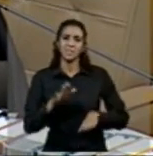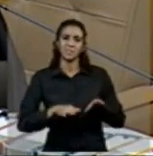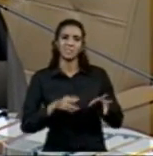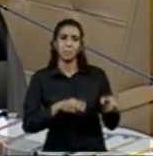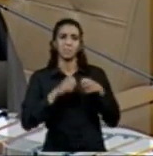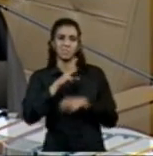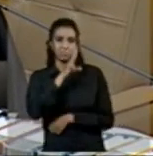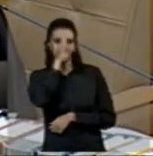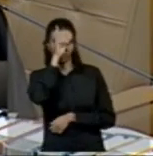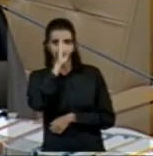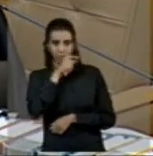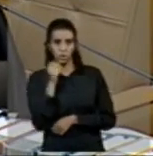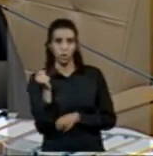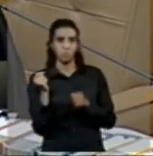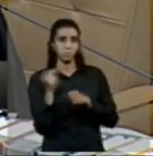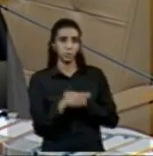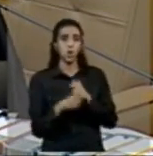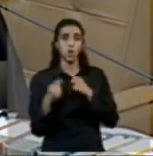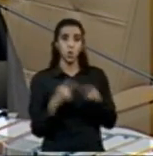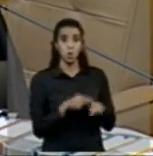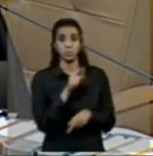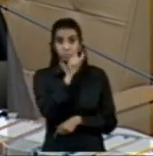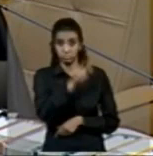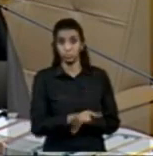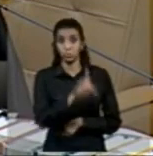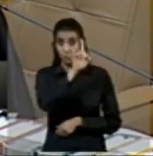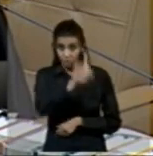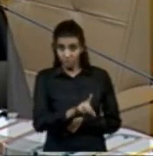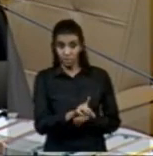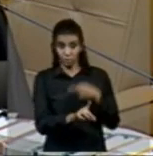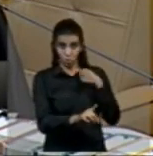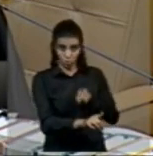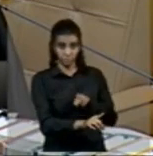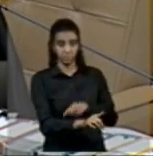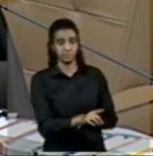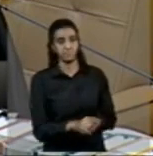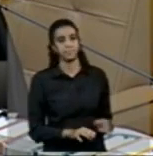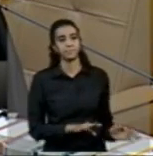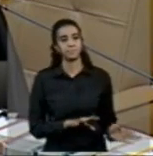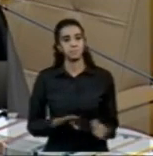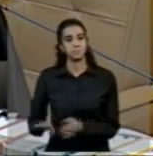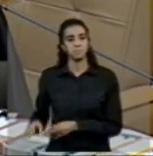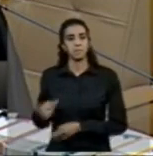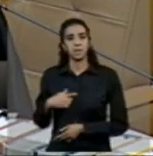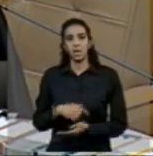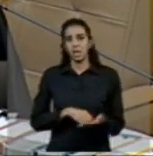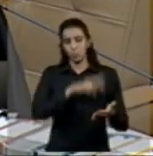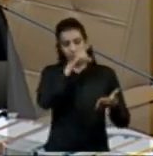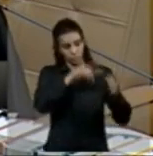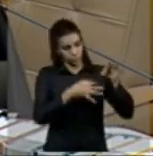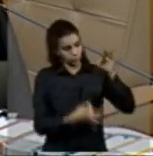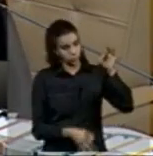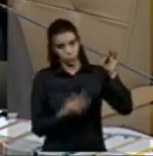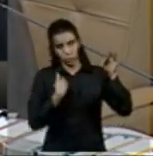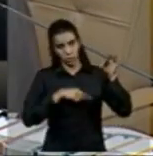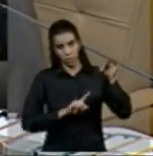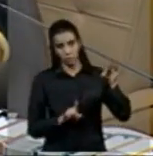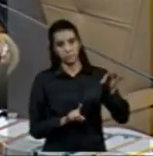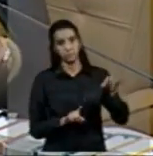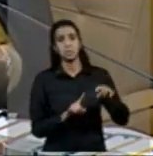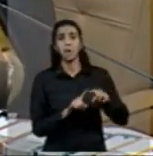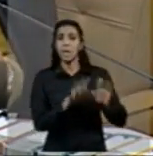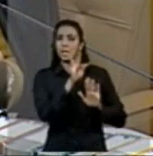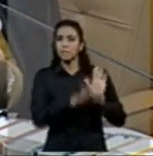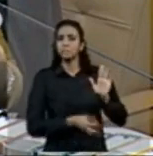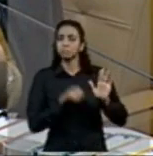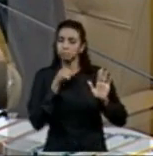e ofensivas aos seus direitos. Aqui eu vou também me eximir de fazer a leitura desses textos doutrinários, mas que são